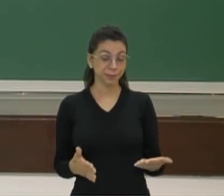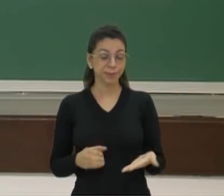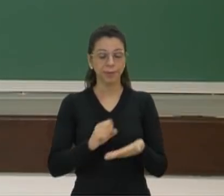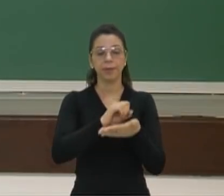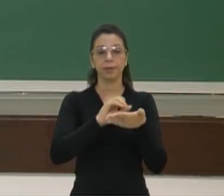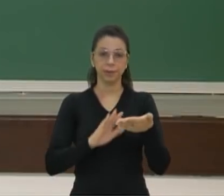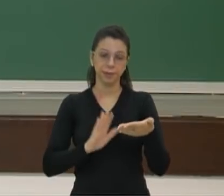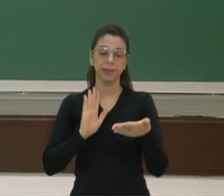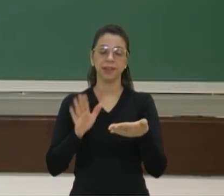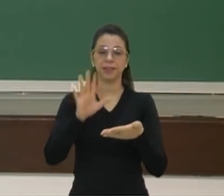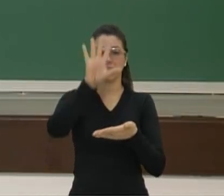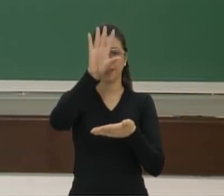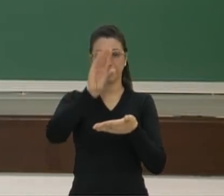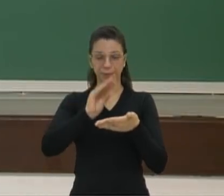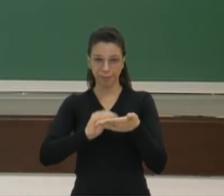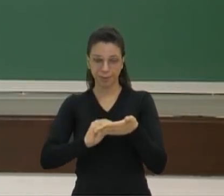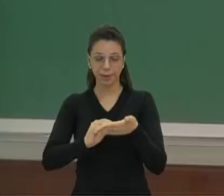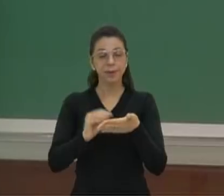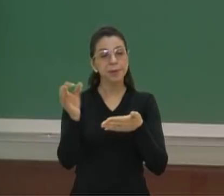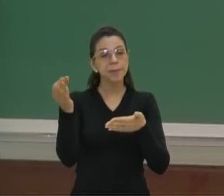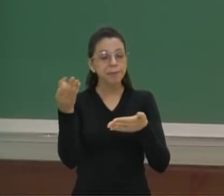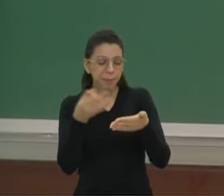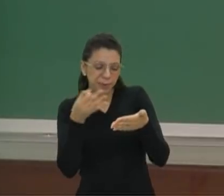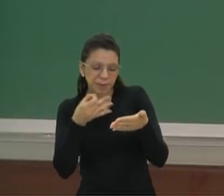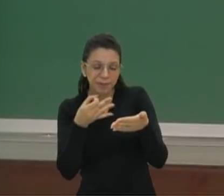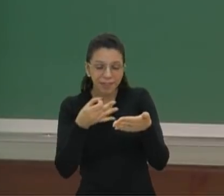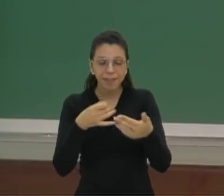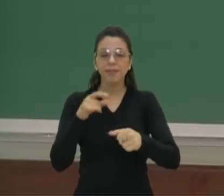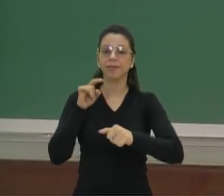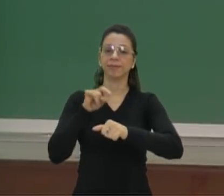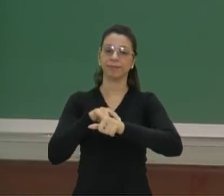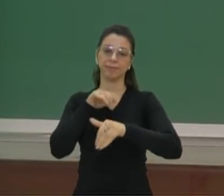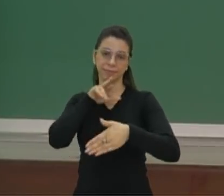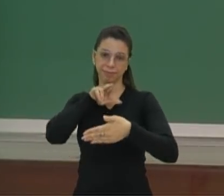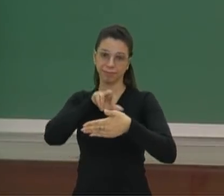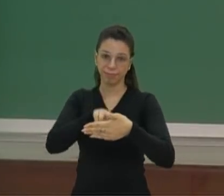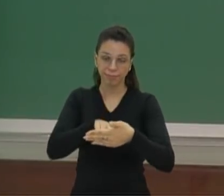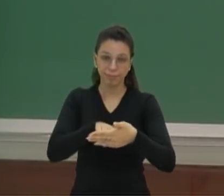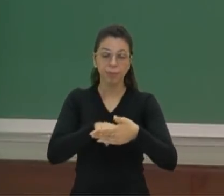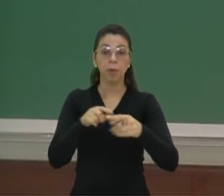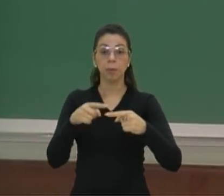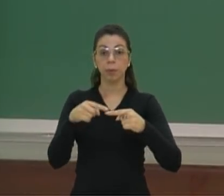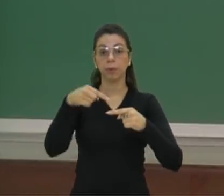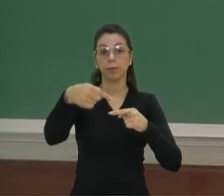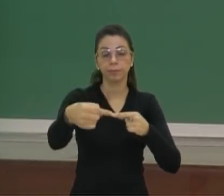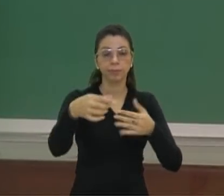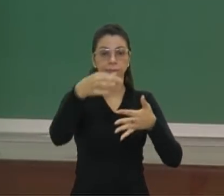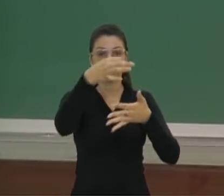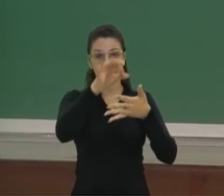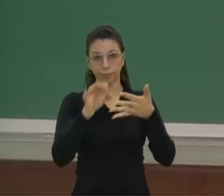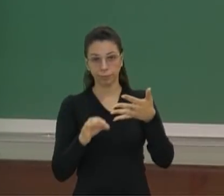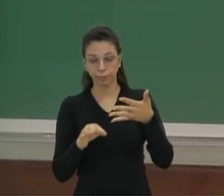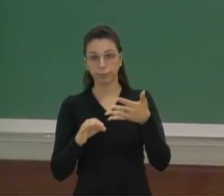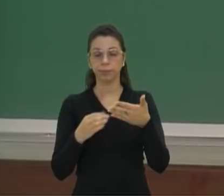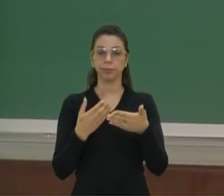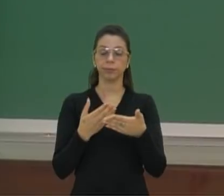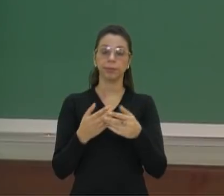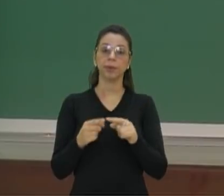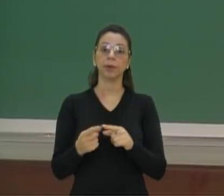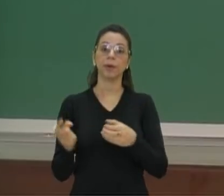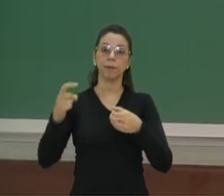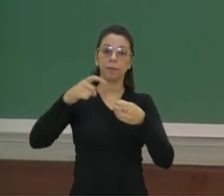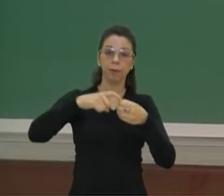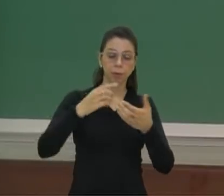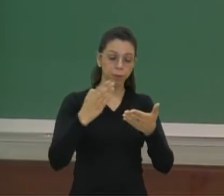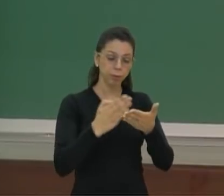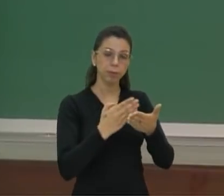Exercício copiado no capricho. Então você vai ter tempo para resolver esse exercício, porque eu só corrijo na próxima aula. Volta ao seu